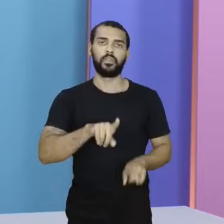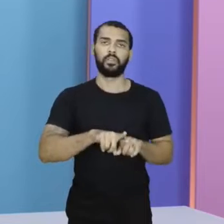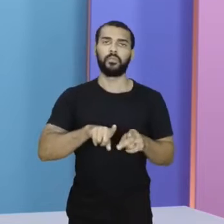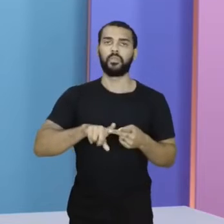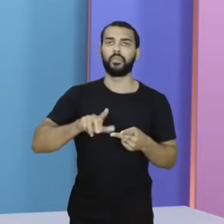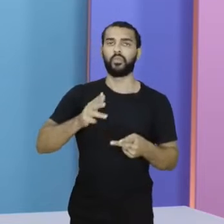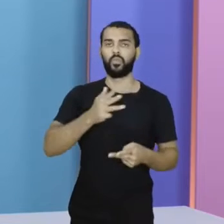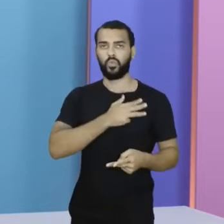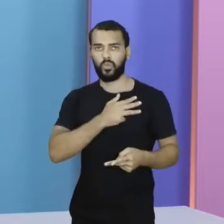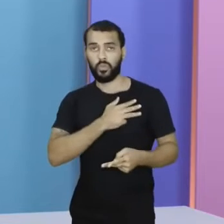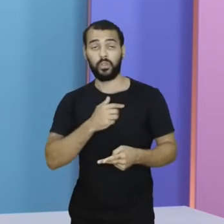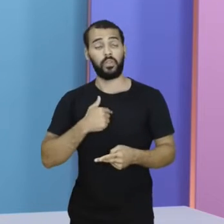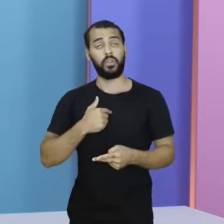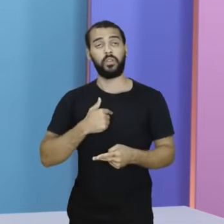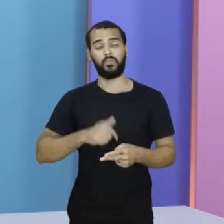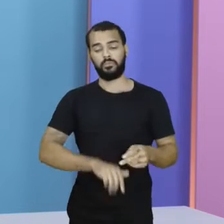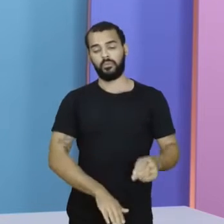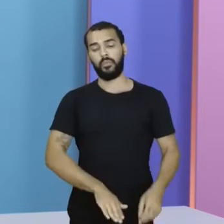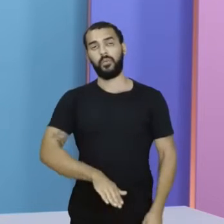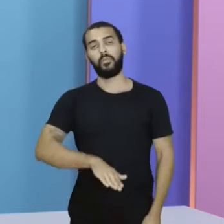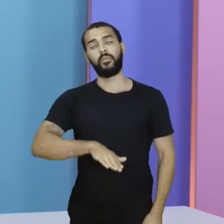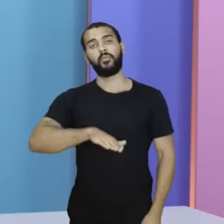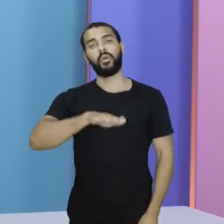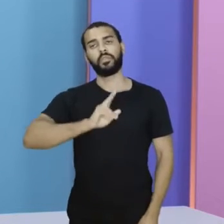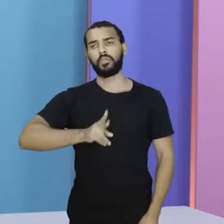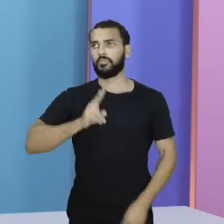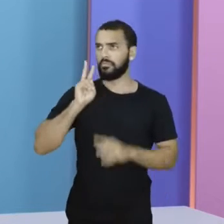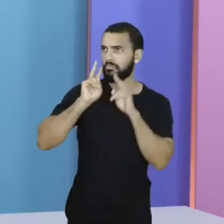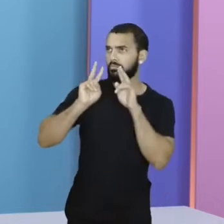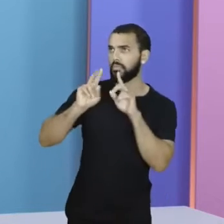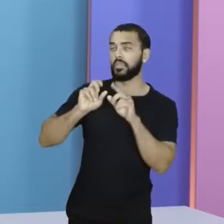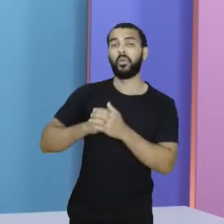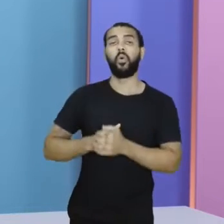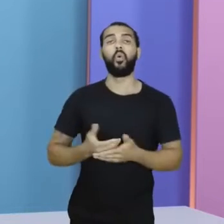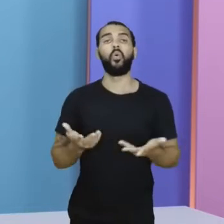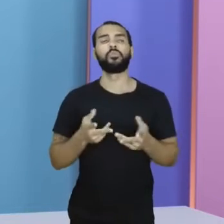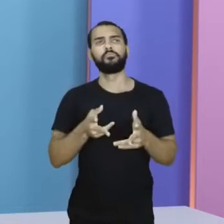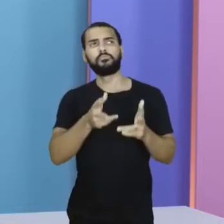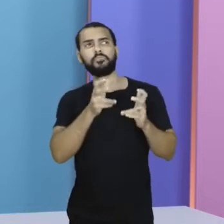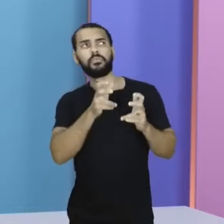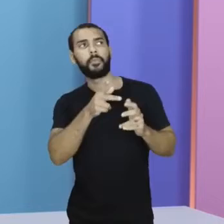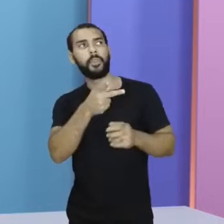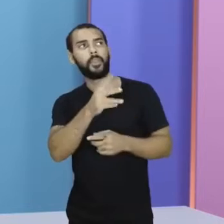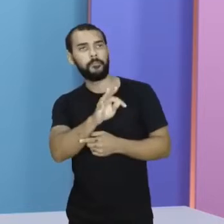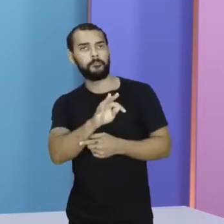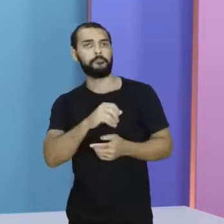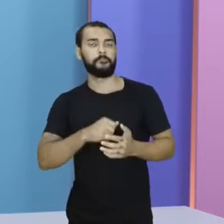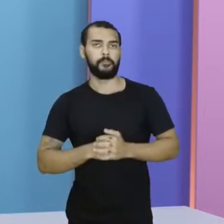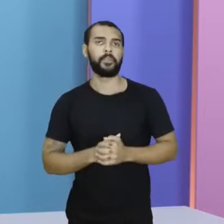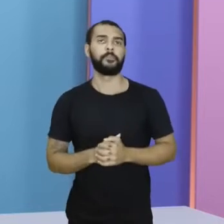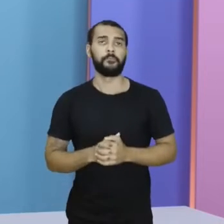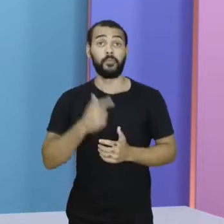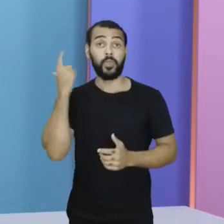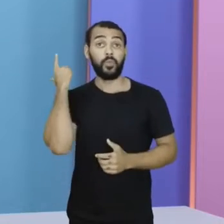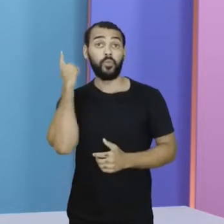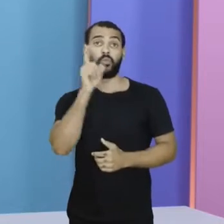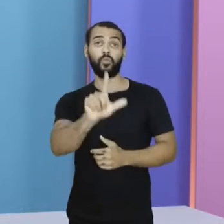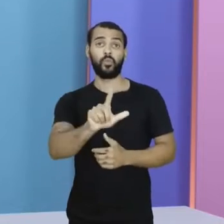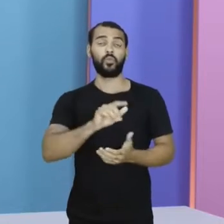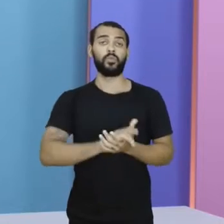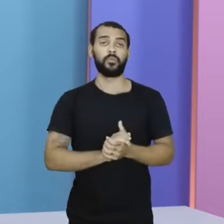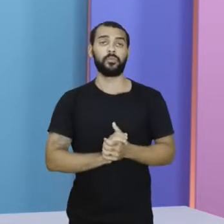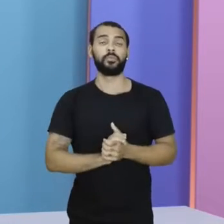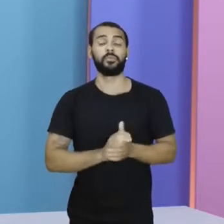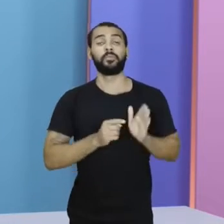lógica, então eu vejo o Partido dos Trabalhadores como esse partido que conseguiu dar